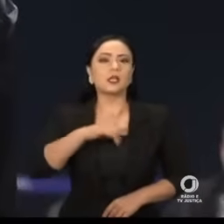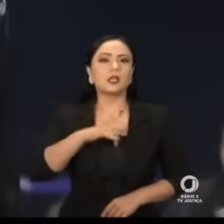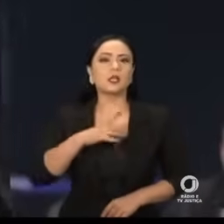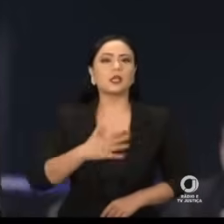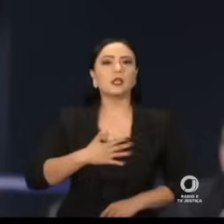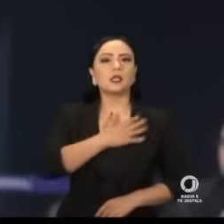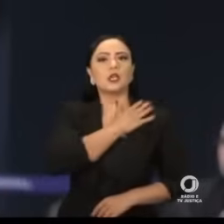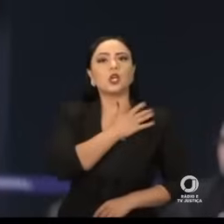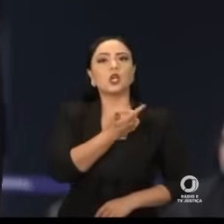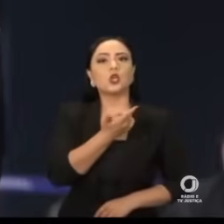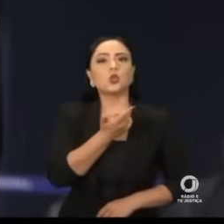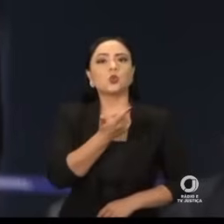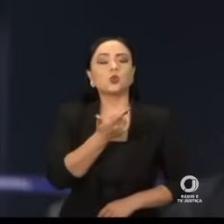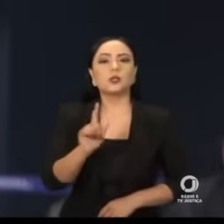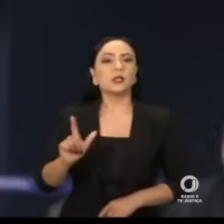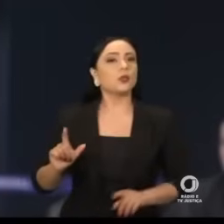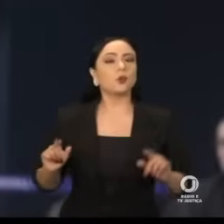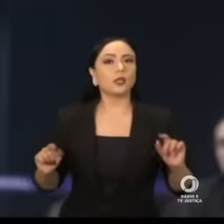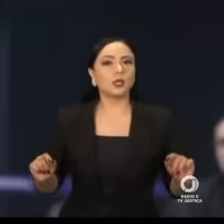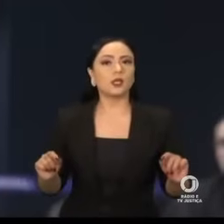não teria